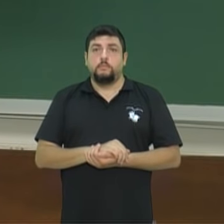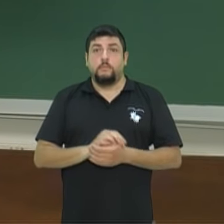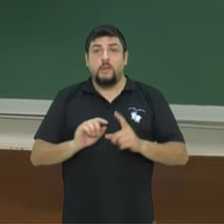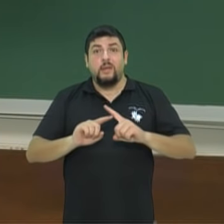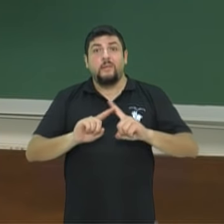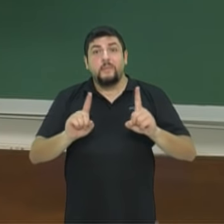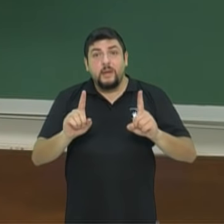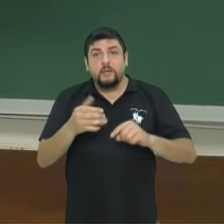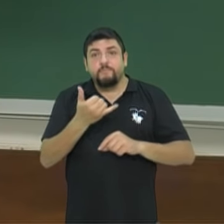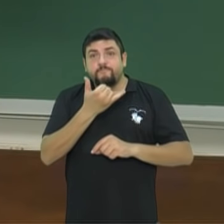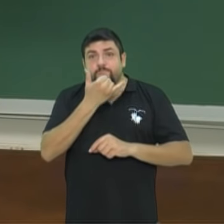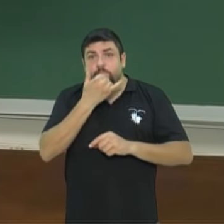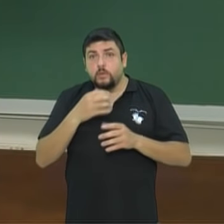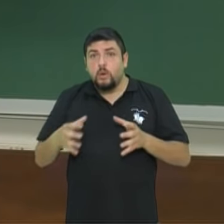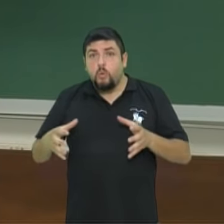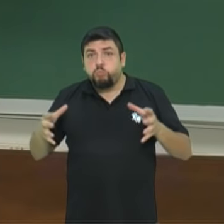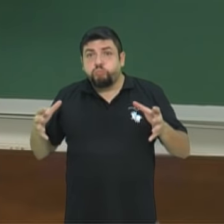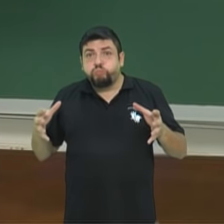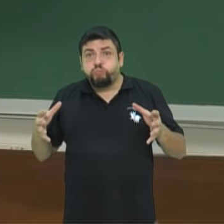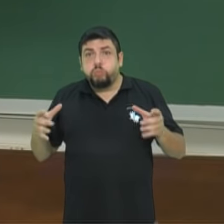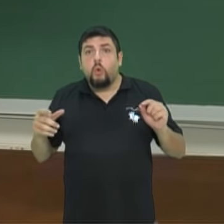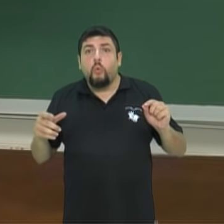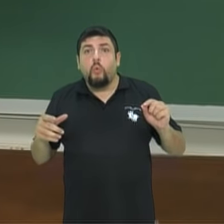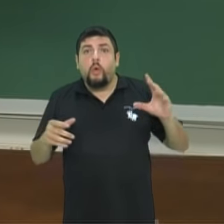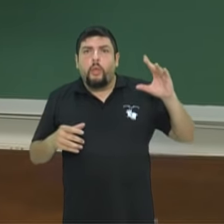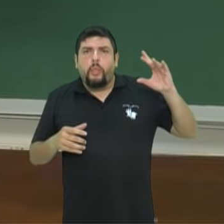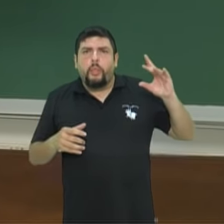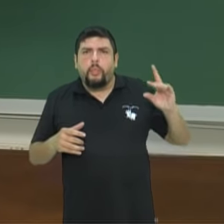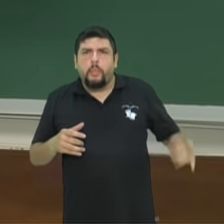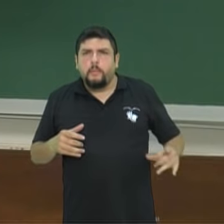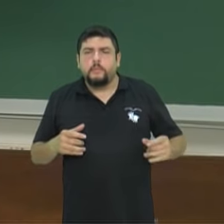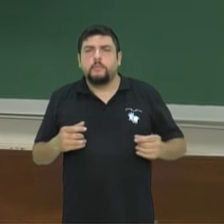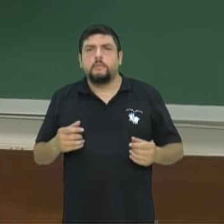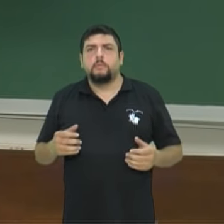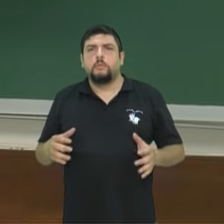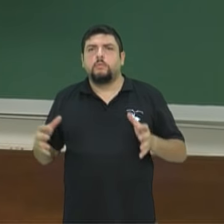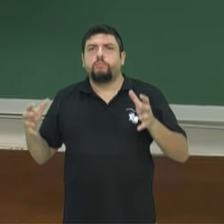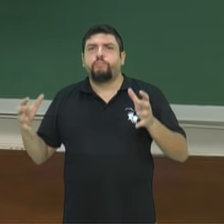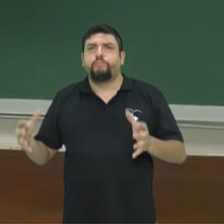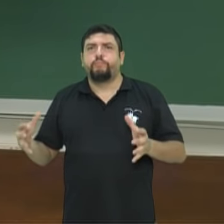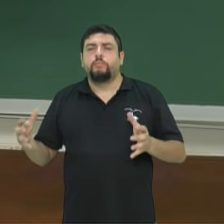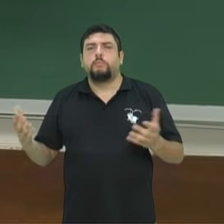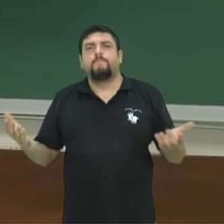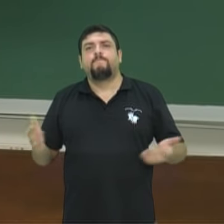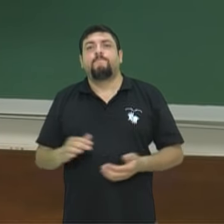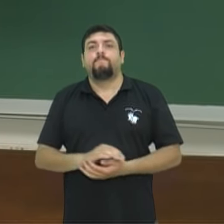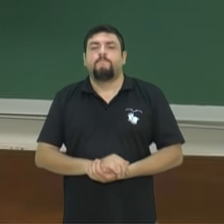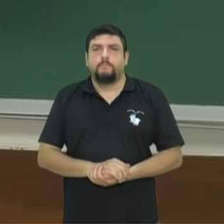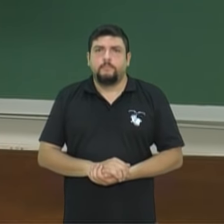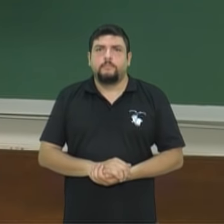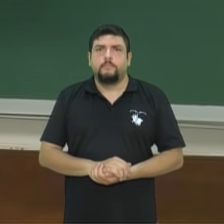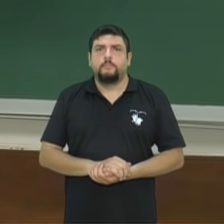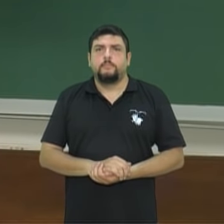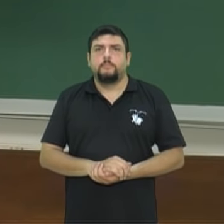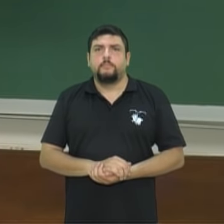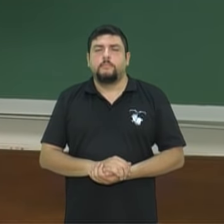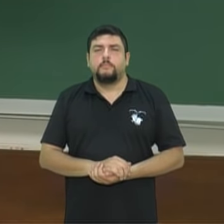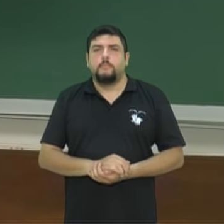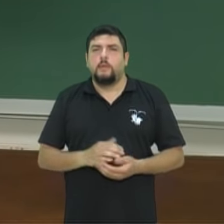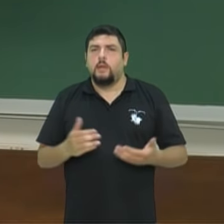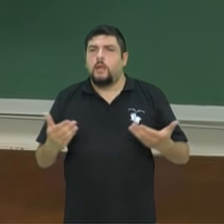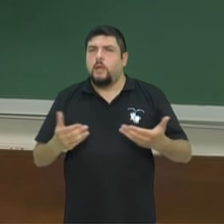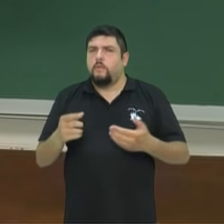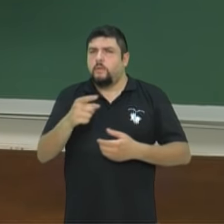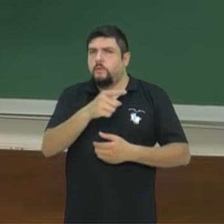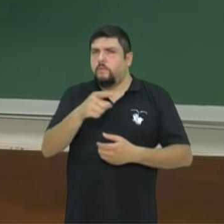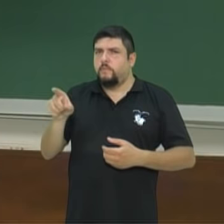esse cofrinho, ela gastou dinheiro no próprio cofrinho, né? Um porquinho gigante ali, né? Então, vocês vão agora elaborar